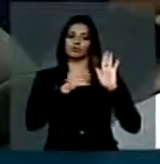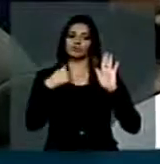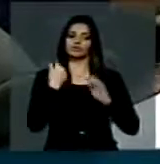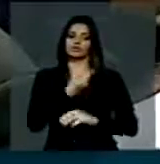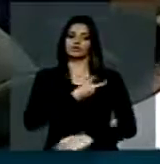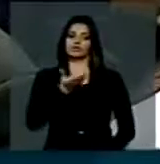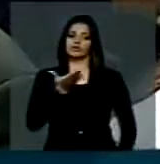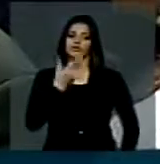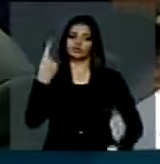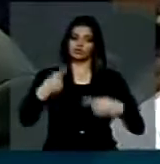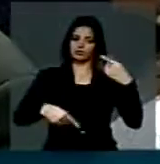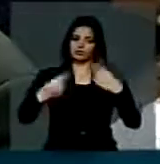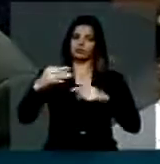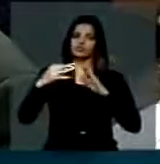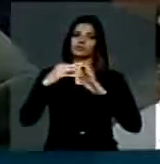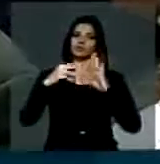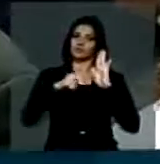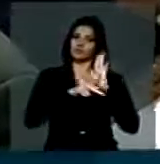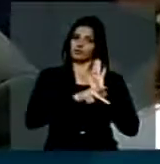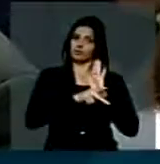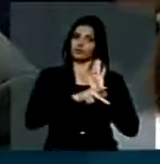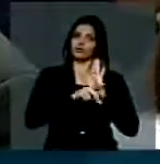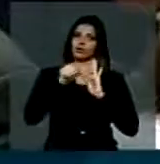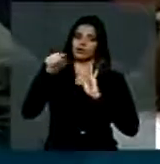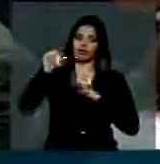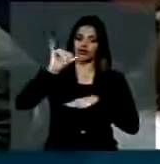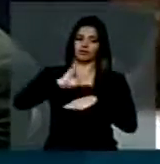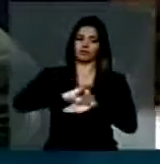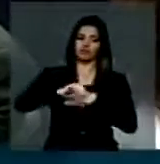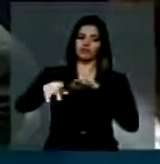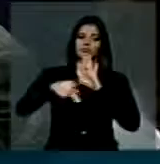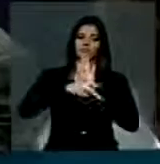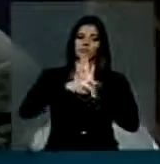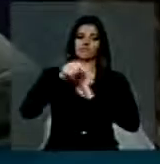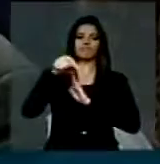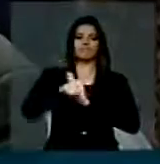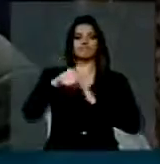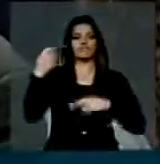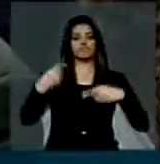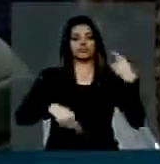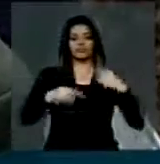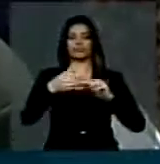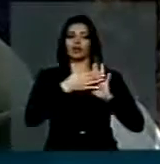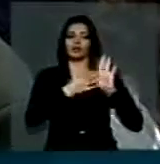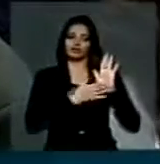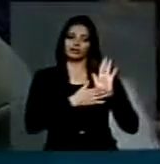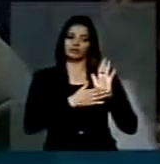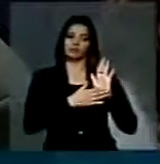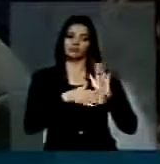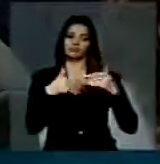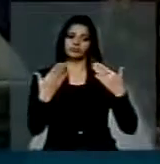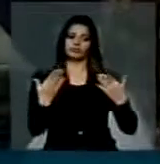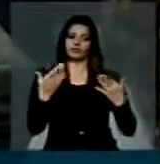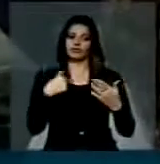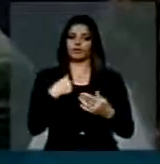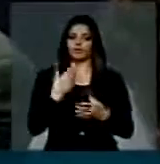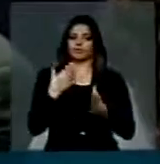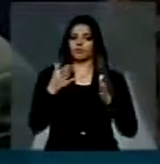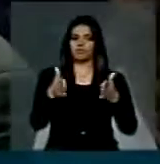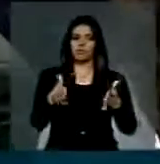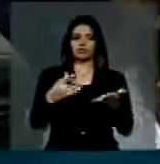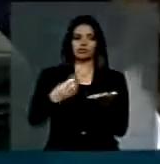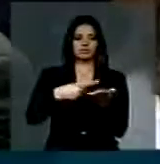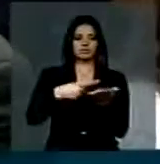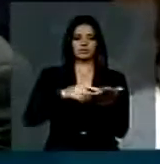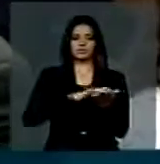queremos discutir essa medida provisória na sede própria, que é a do debate da matéria. Portanto, não participamos de